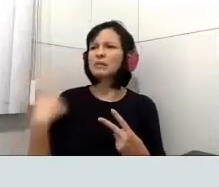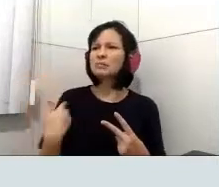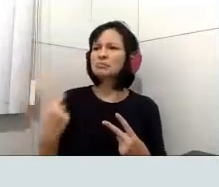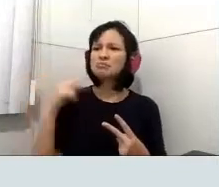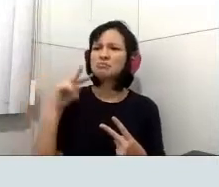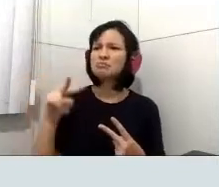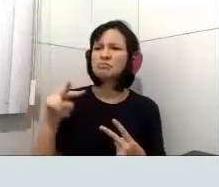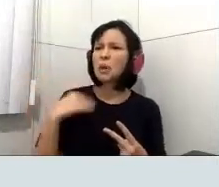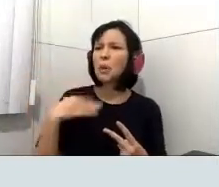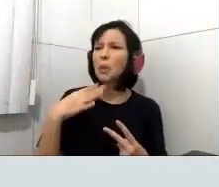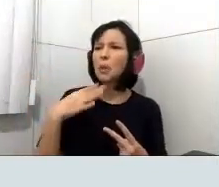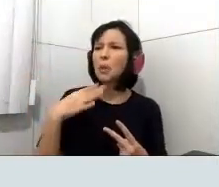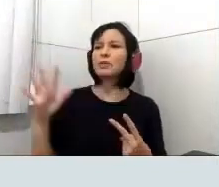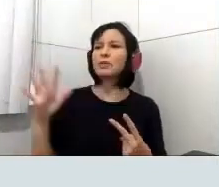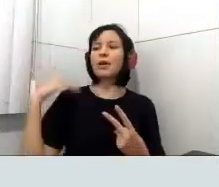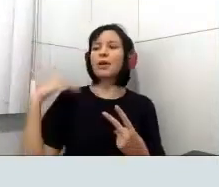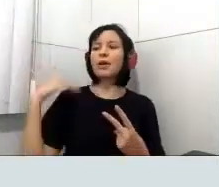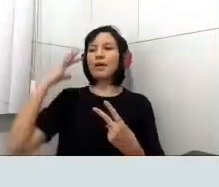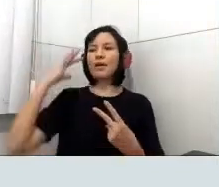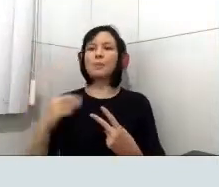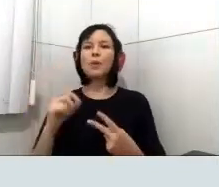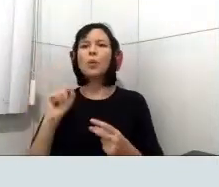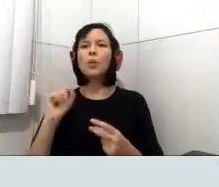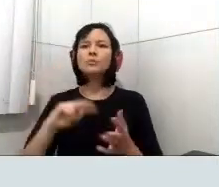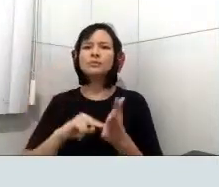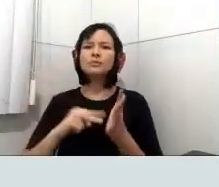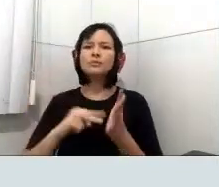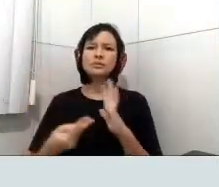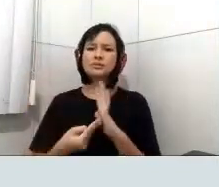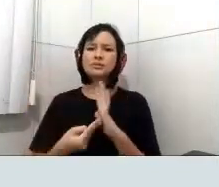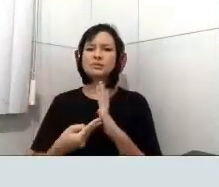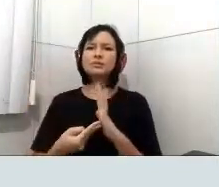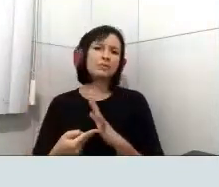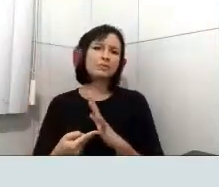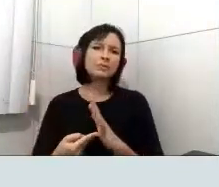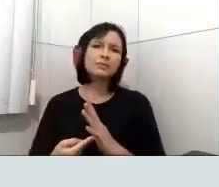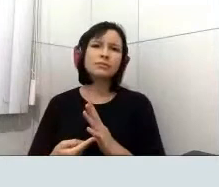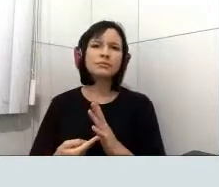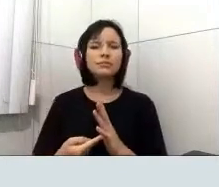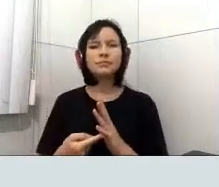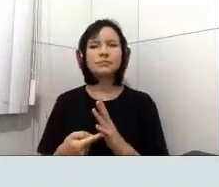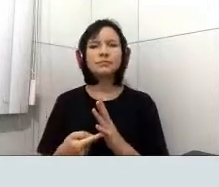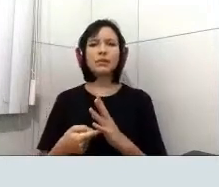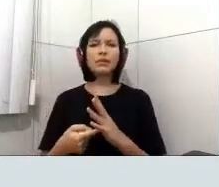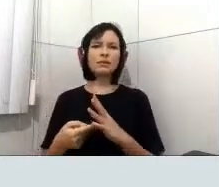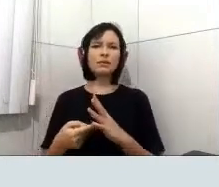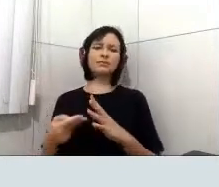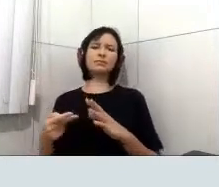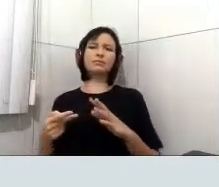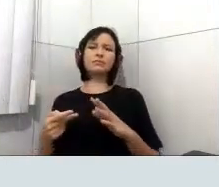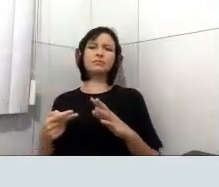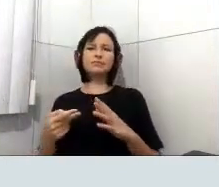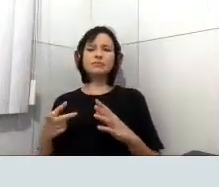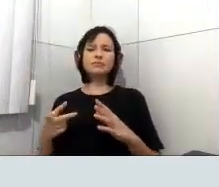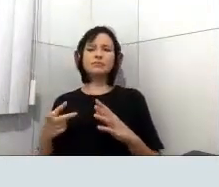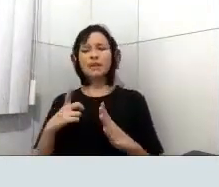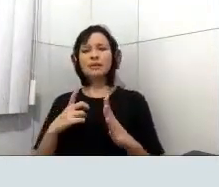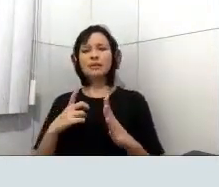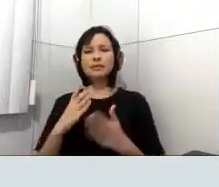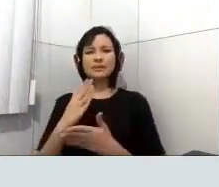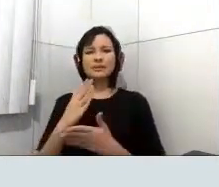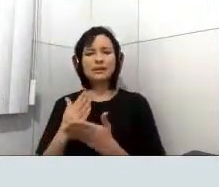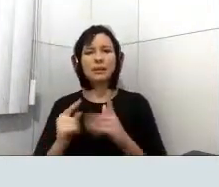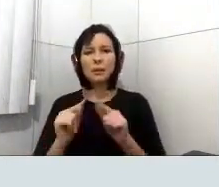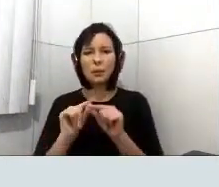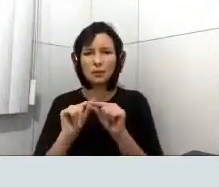Pontos distintos não pertencem a uma mesma reta, já colineares dividem uma reta. Isso, seria